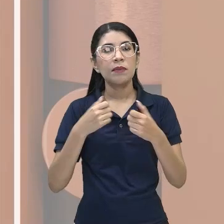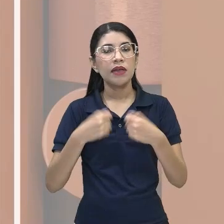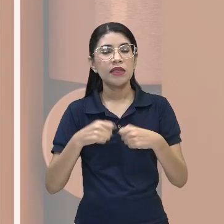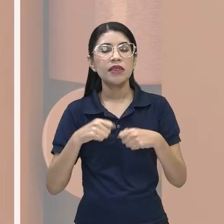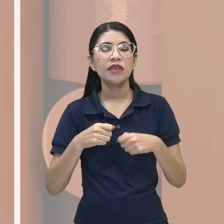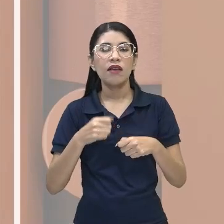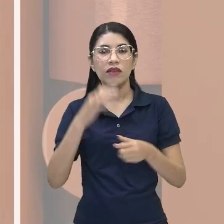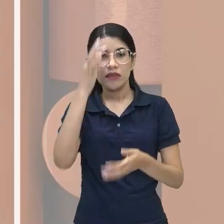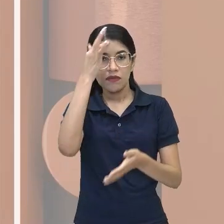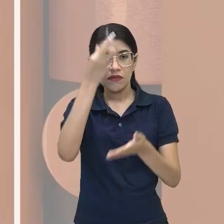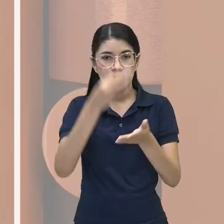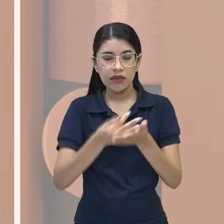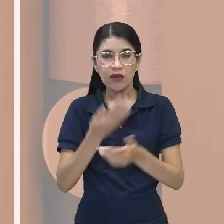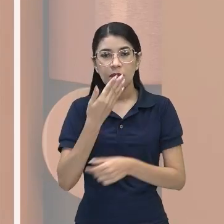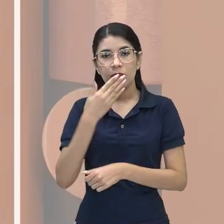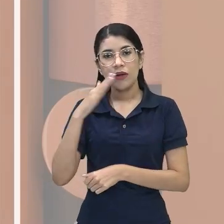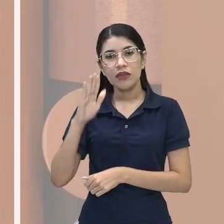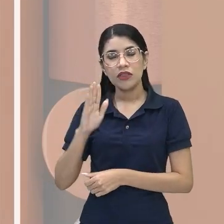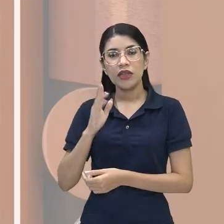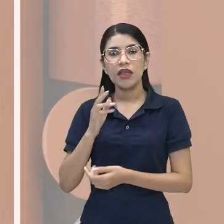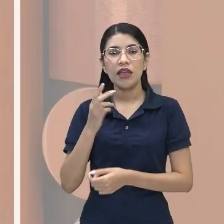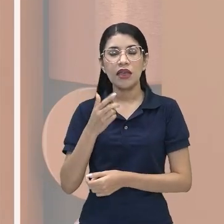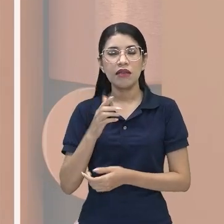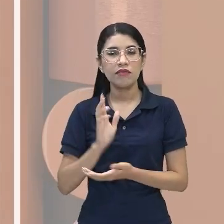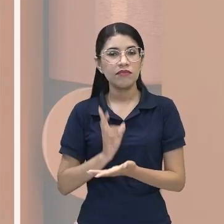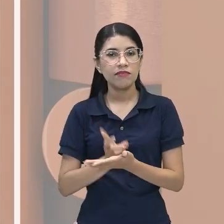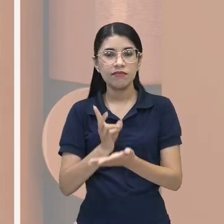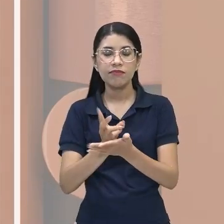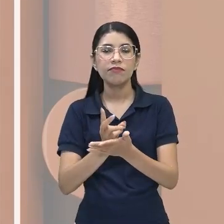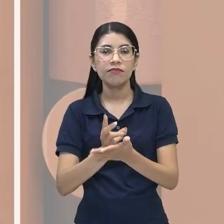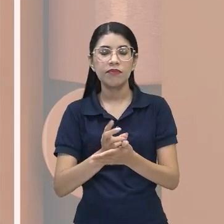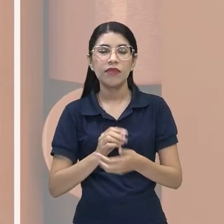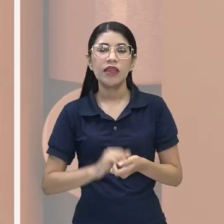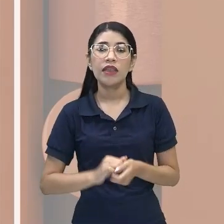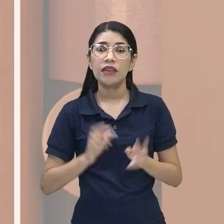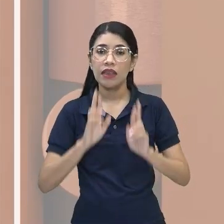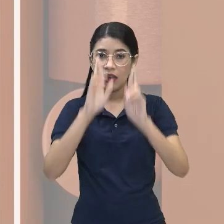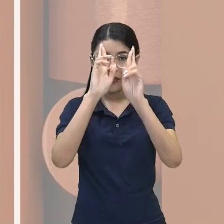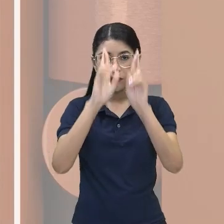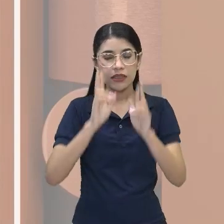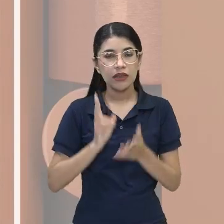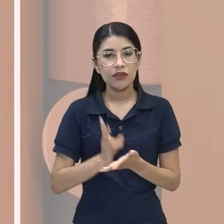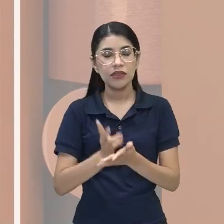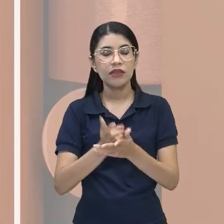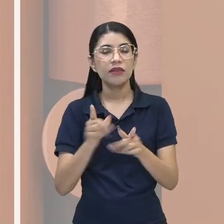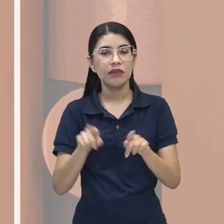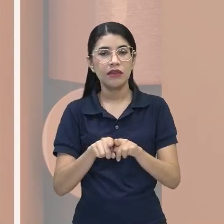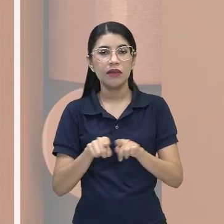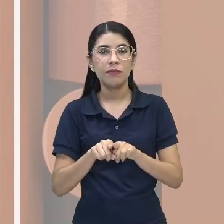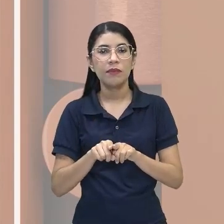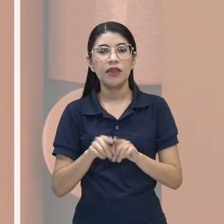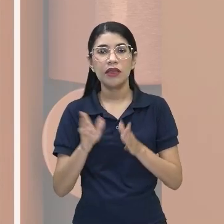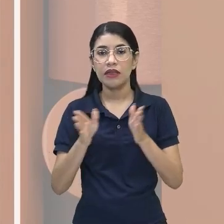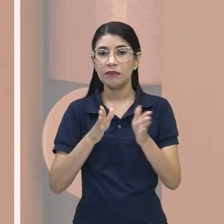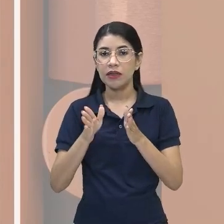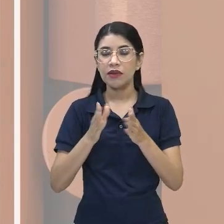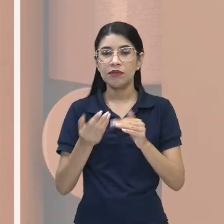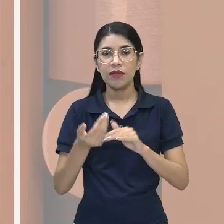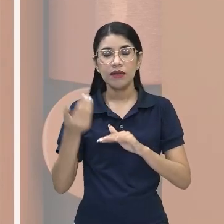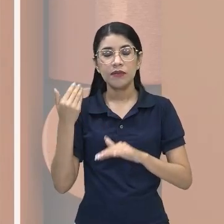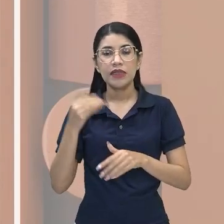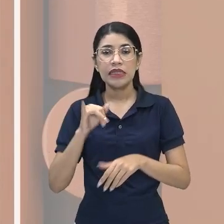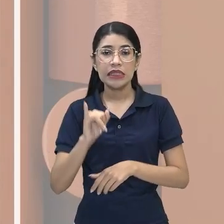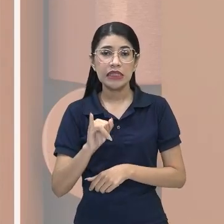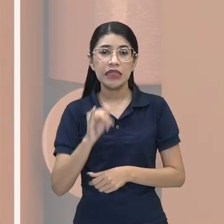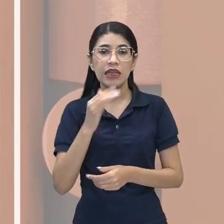jurava lealdade ao seu senhor. E isso era muito respeitado e muito levado a sério naquele momento. Se você